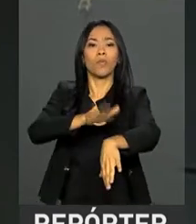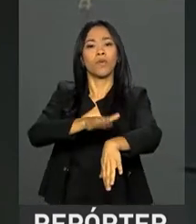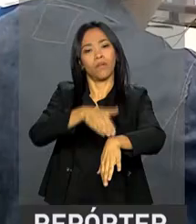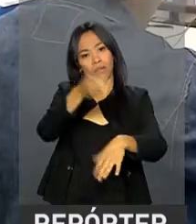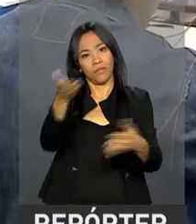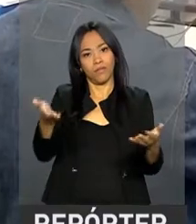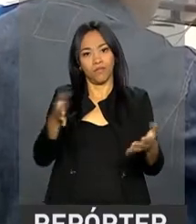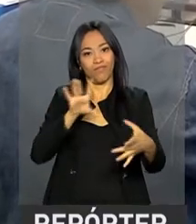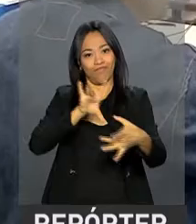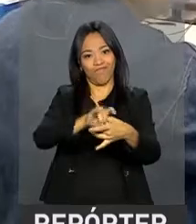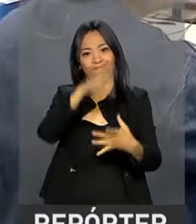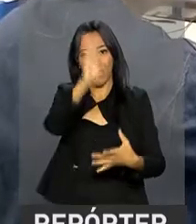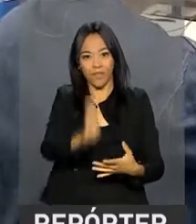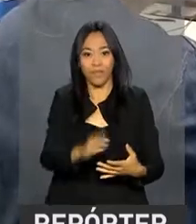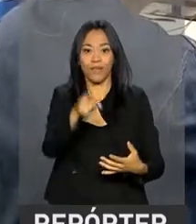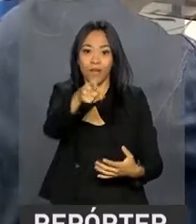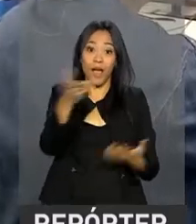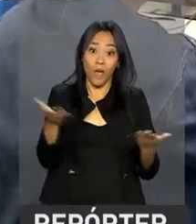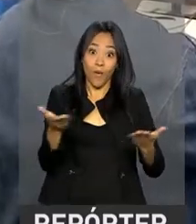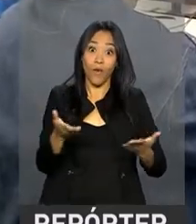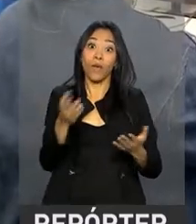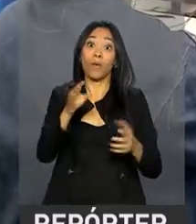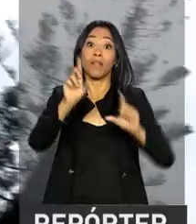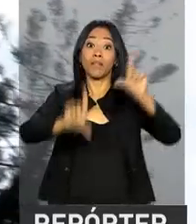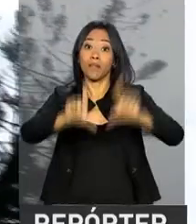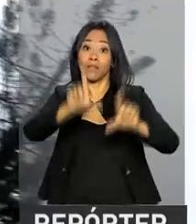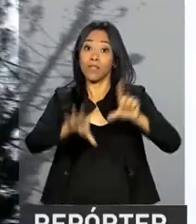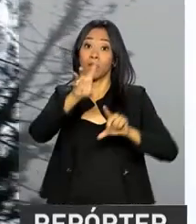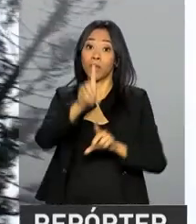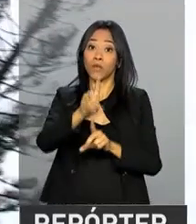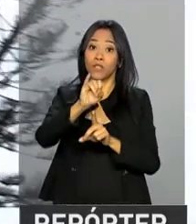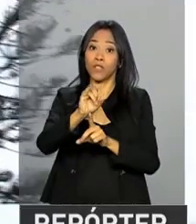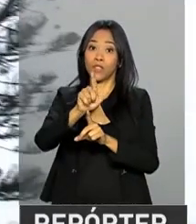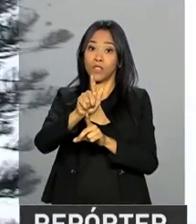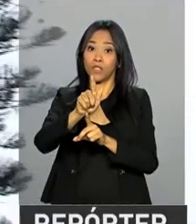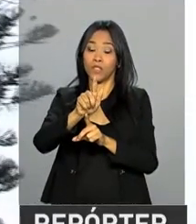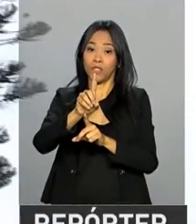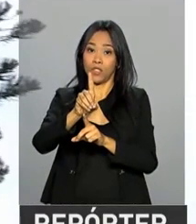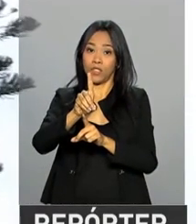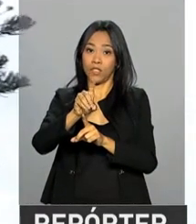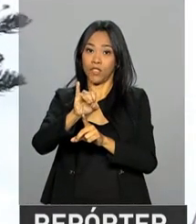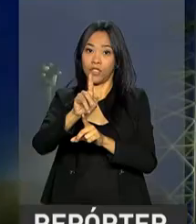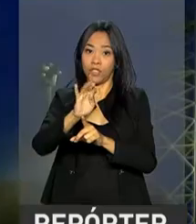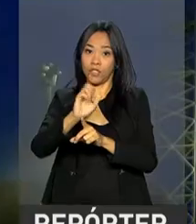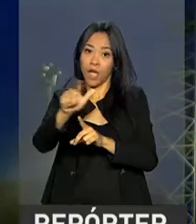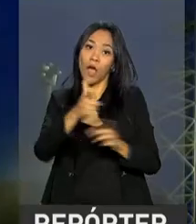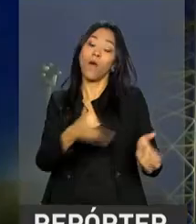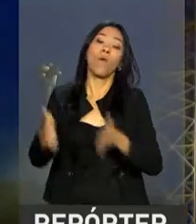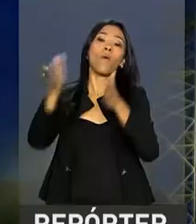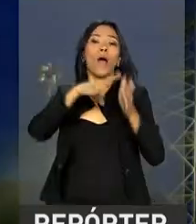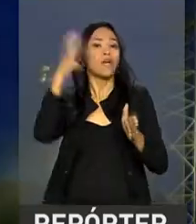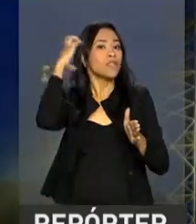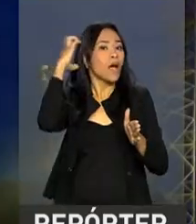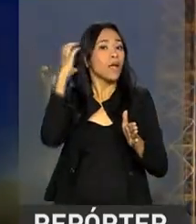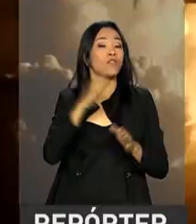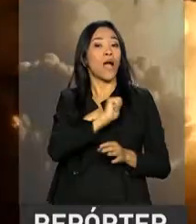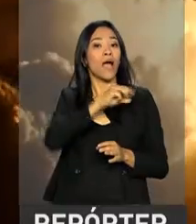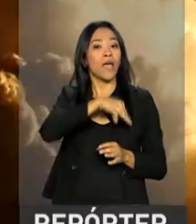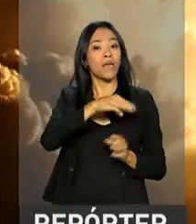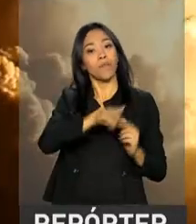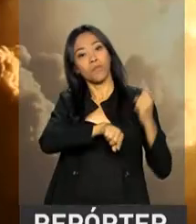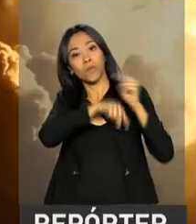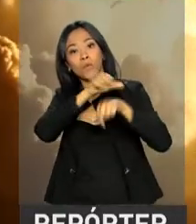pelo brasil com entrada em operação da tv digital a migração das rádios a emi para fm eo lançamento do primeiro satélite